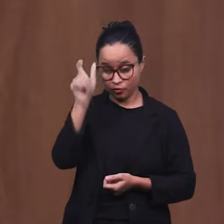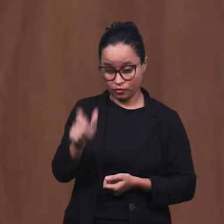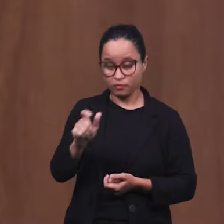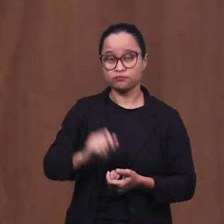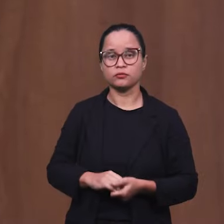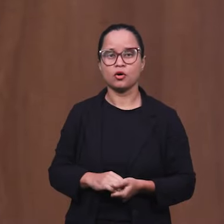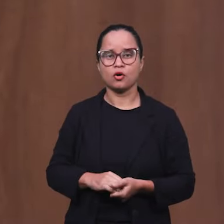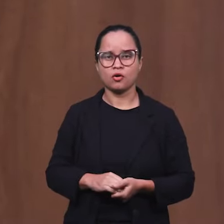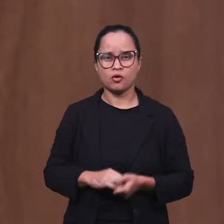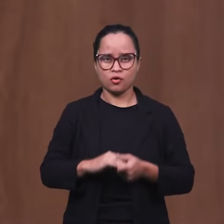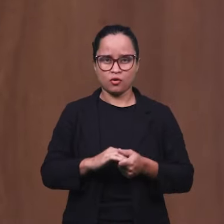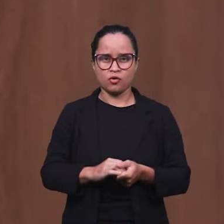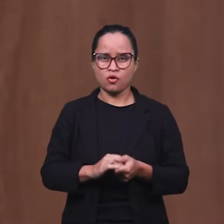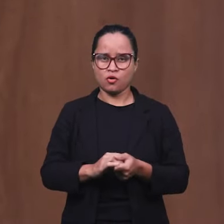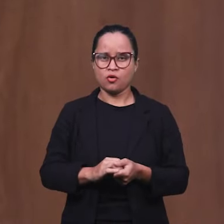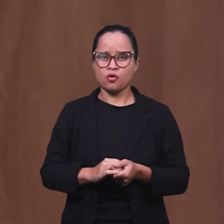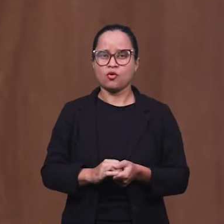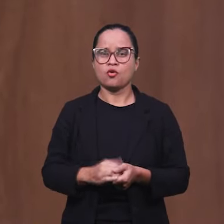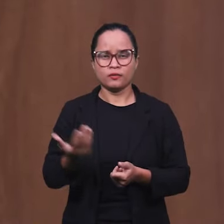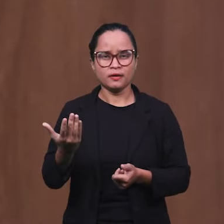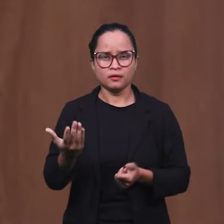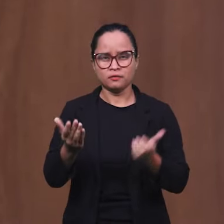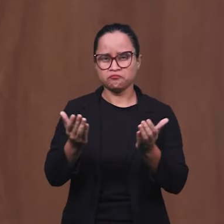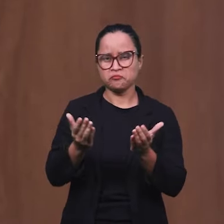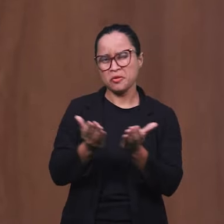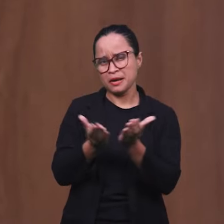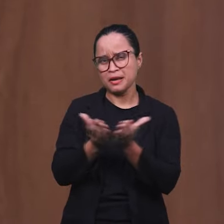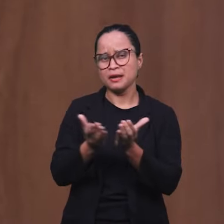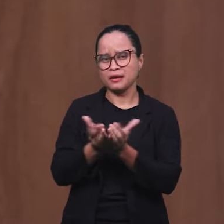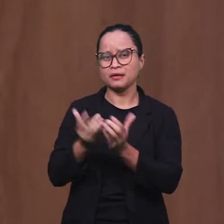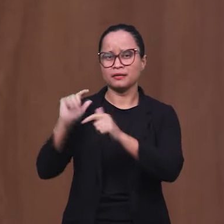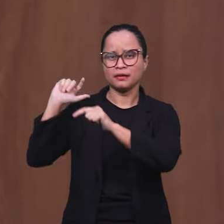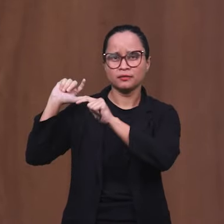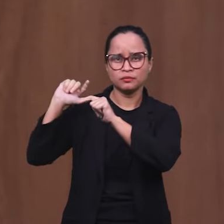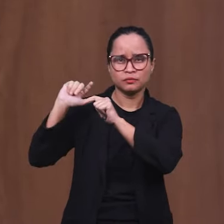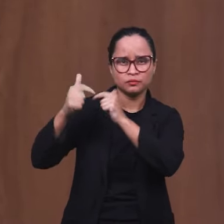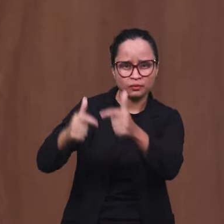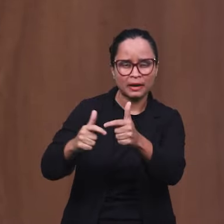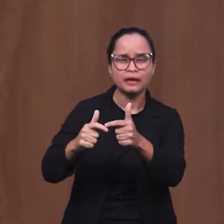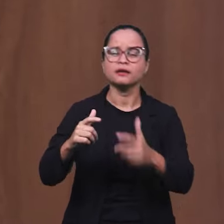a pessoa, o homem tradicional, o crente tradicional,